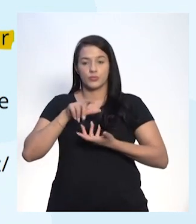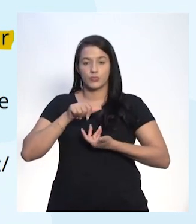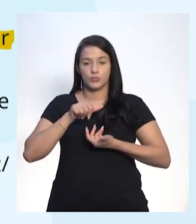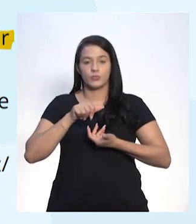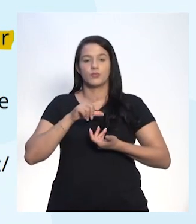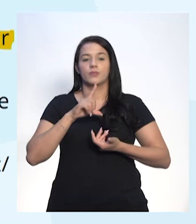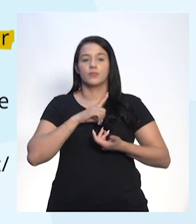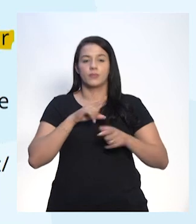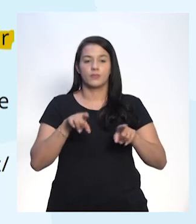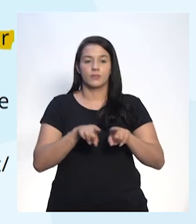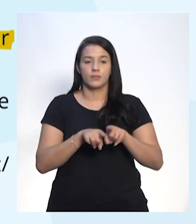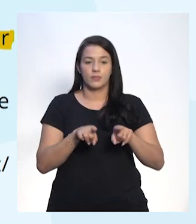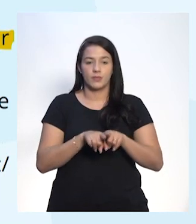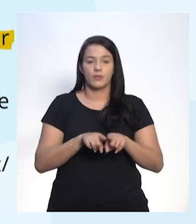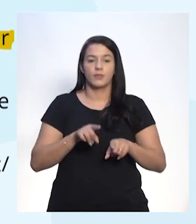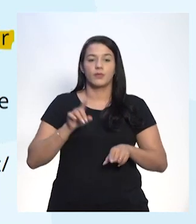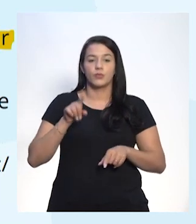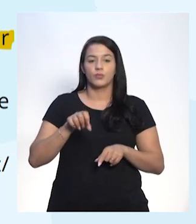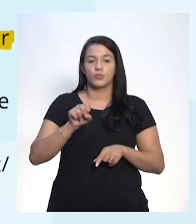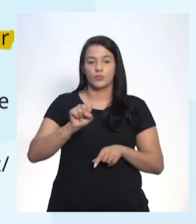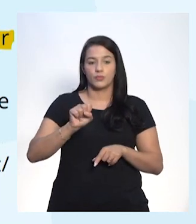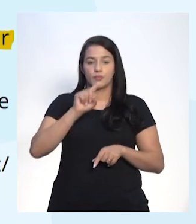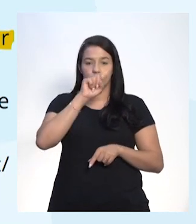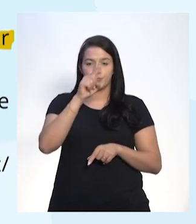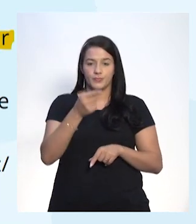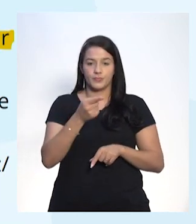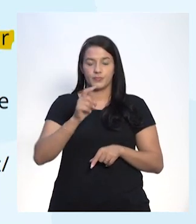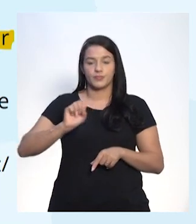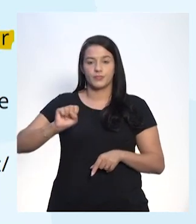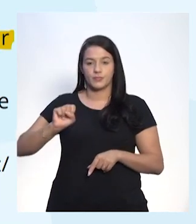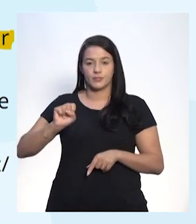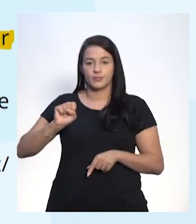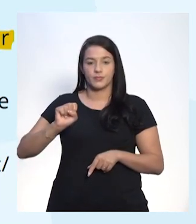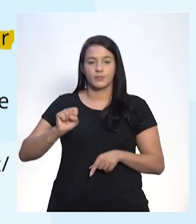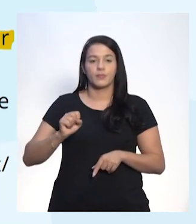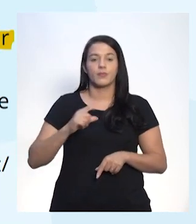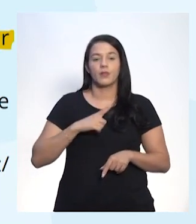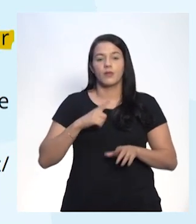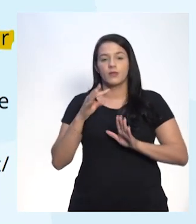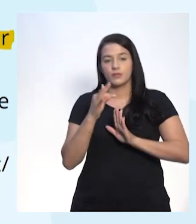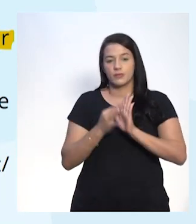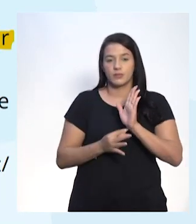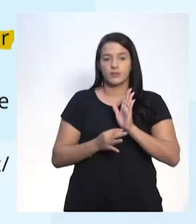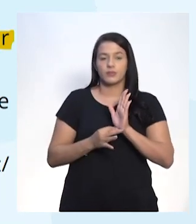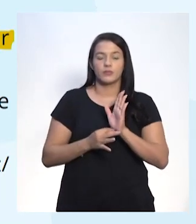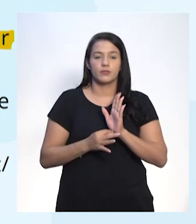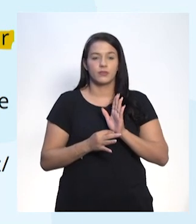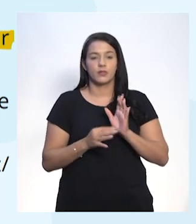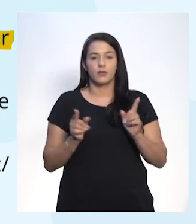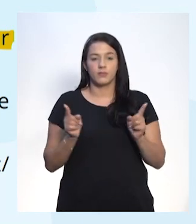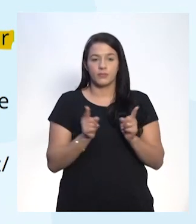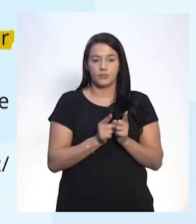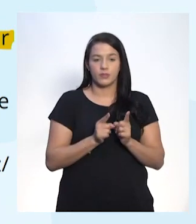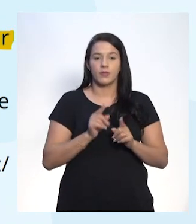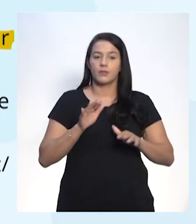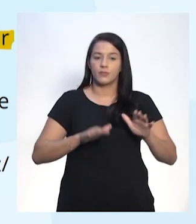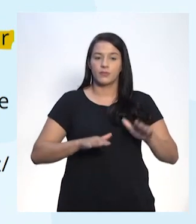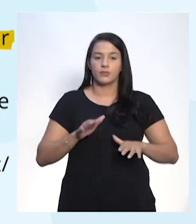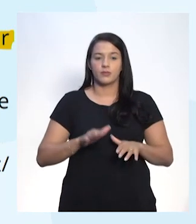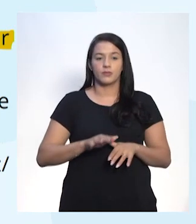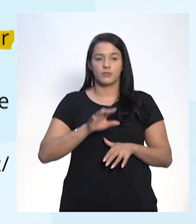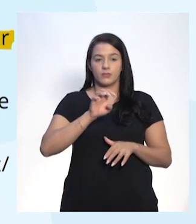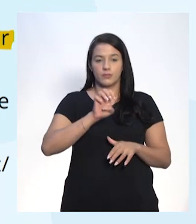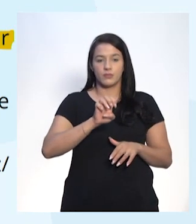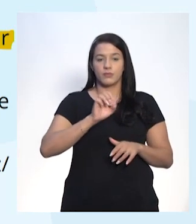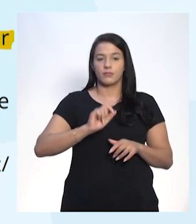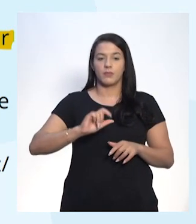da Terra, aí a gente usou o apóstrofo S aqui. No texto está em letra minúscula, né, mas eu até deixaria em letra maiúscula esse Earths aqui,